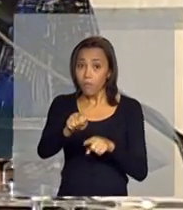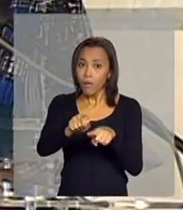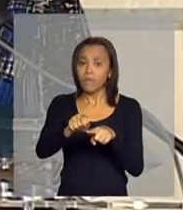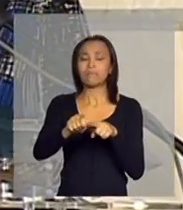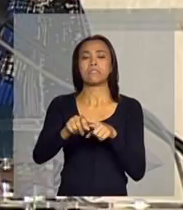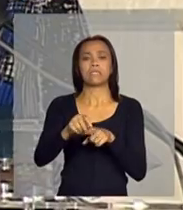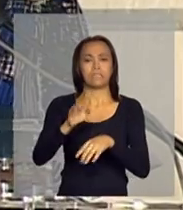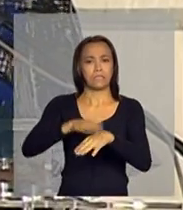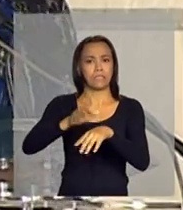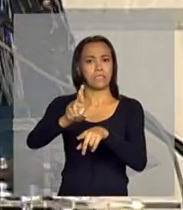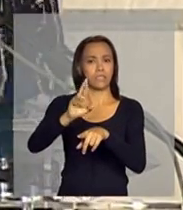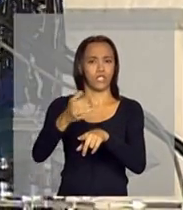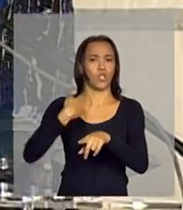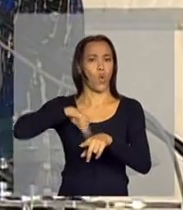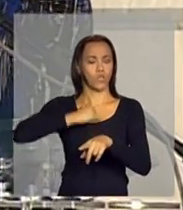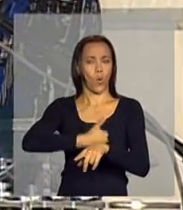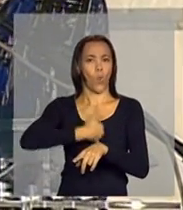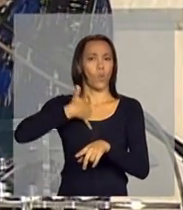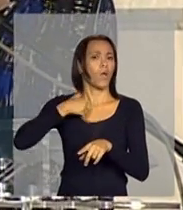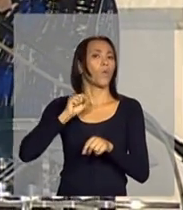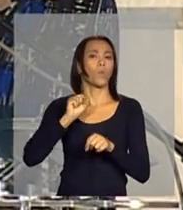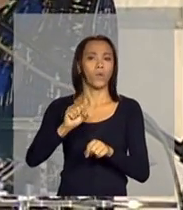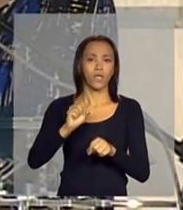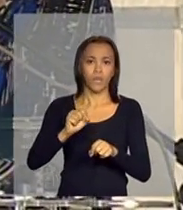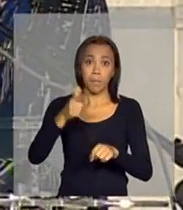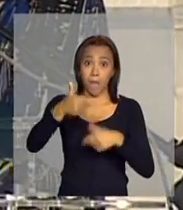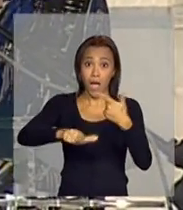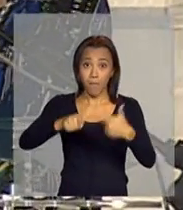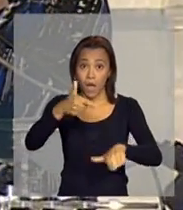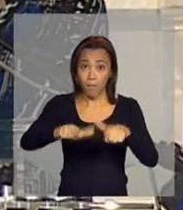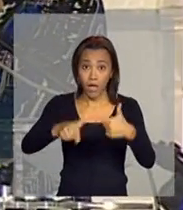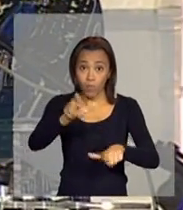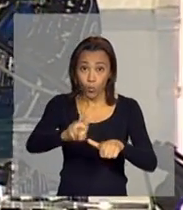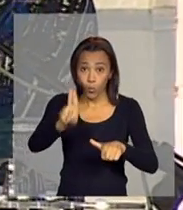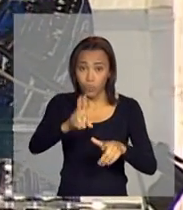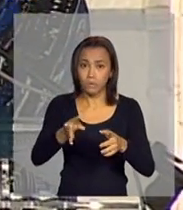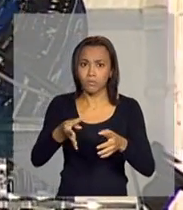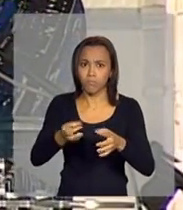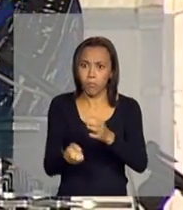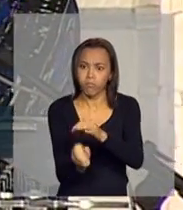nos orgulhar, que é a capacidade de gerar tecnologia.